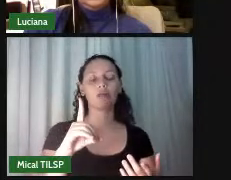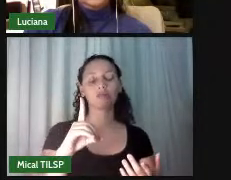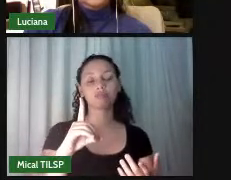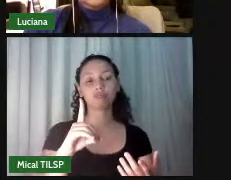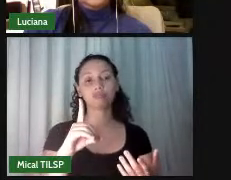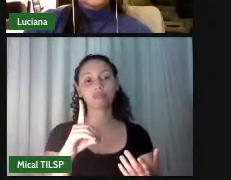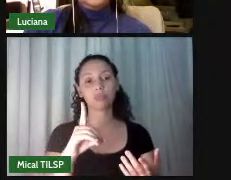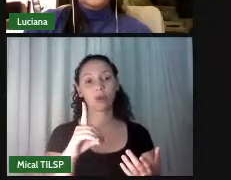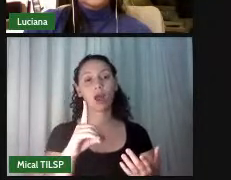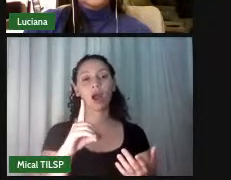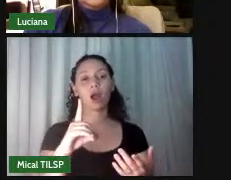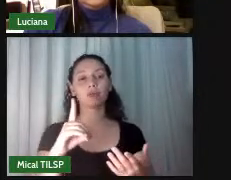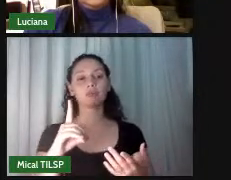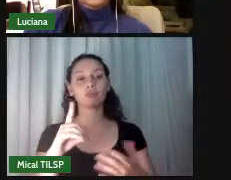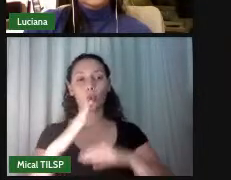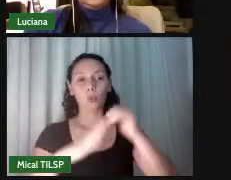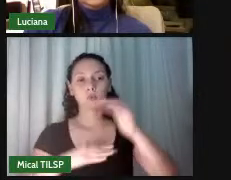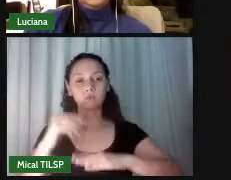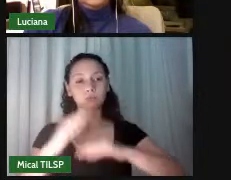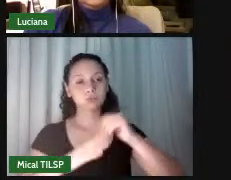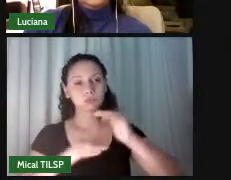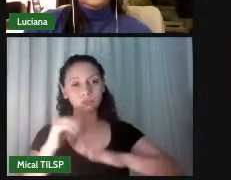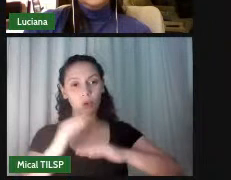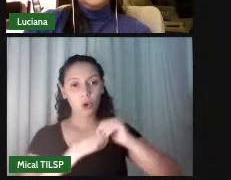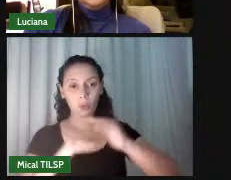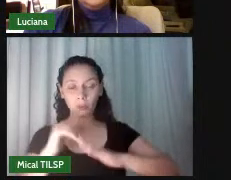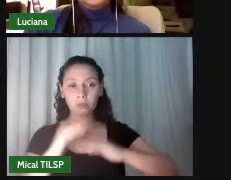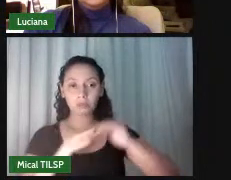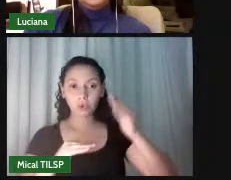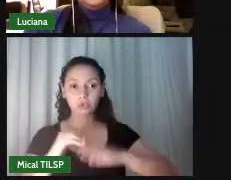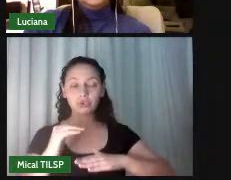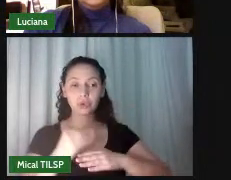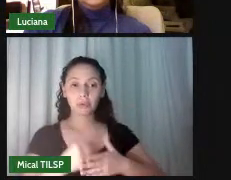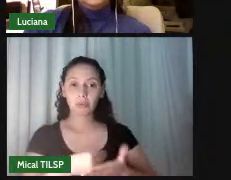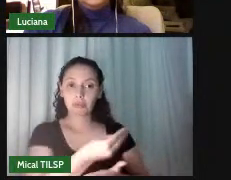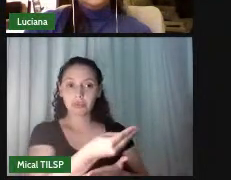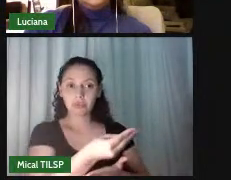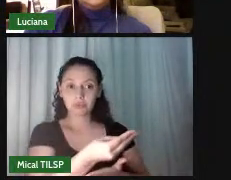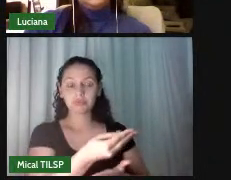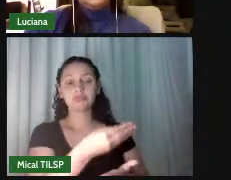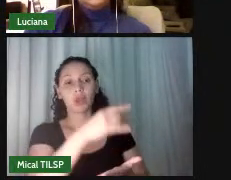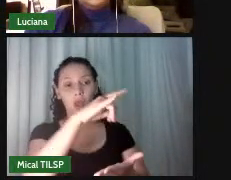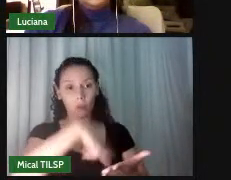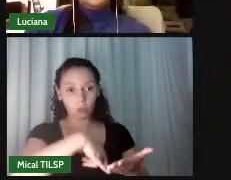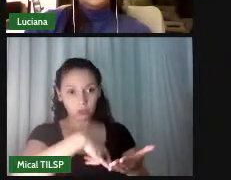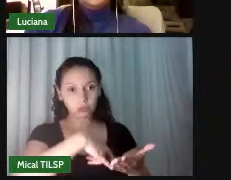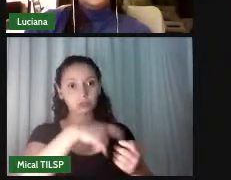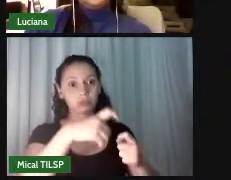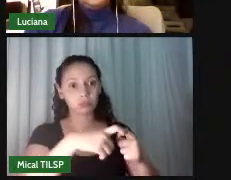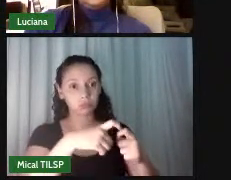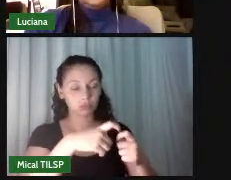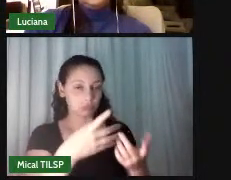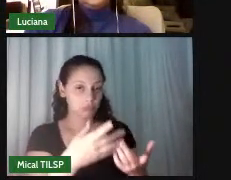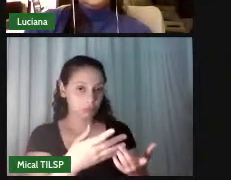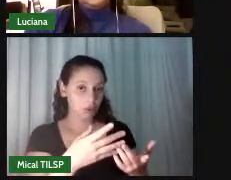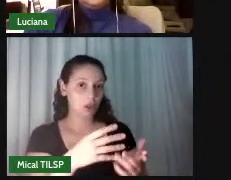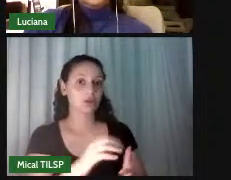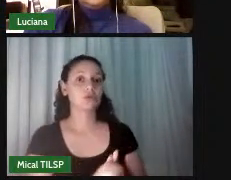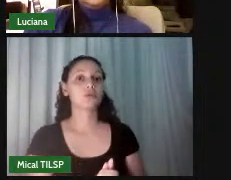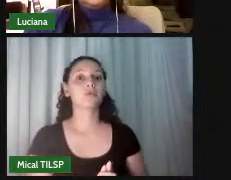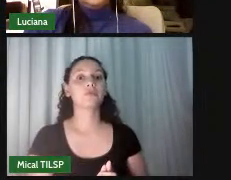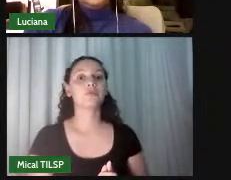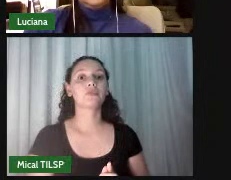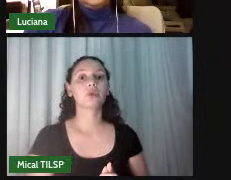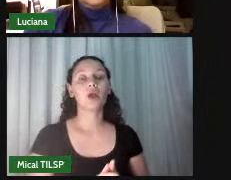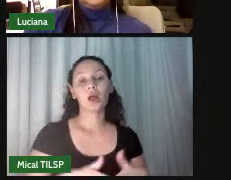que executou o tratamento, na qual, né, foi executado o tratamento, constar ou não o CID, tá? Então, se você